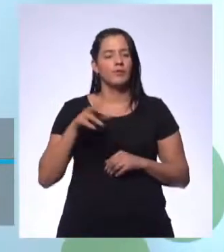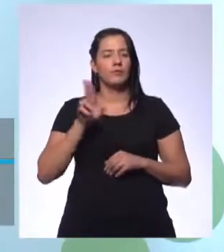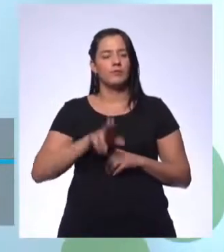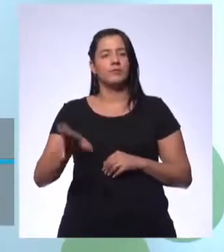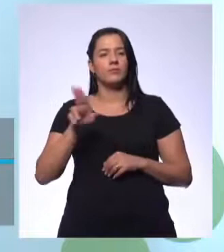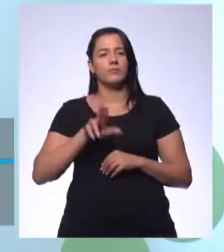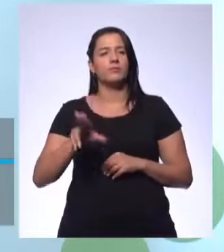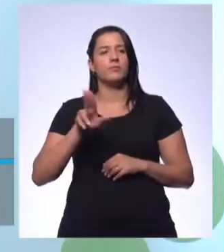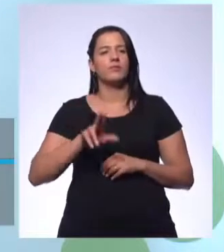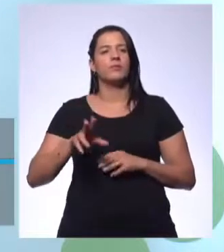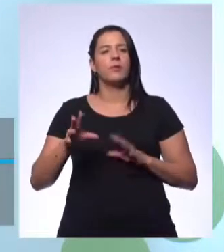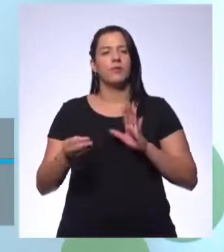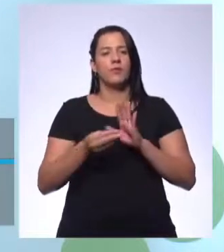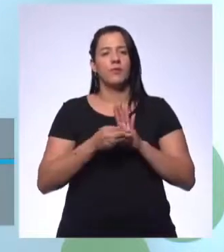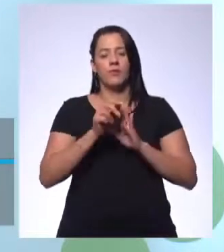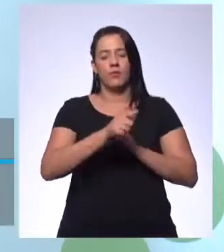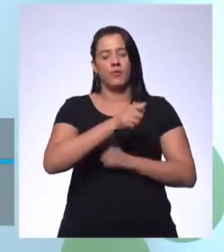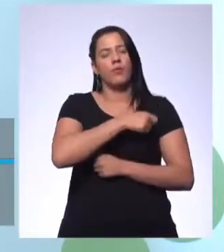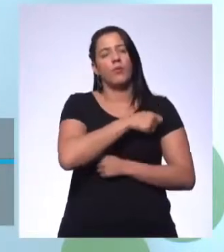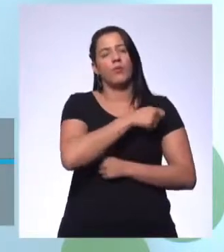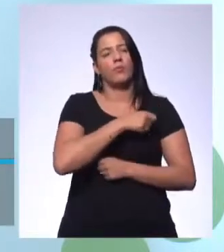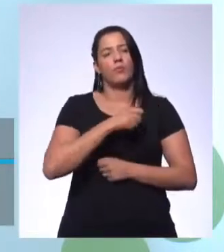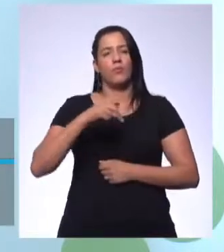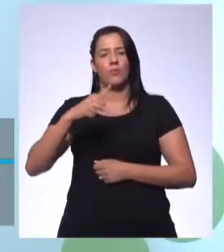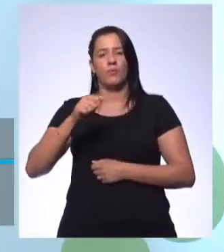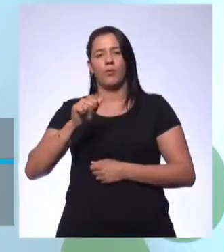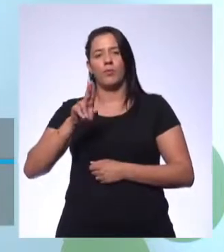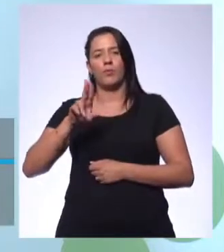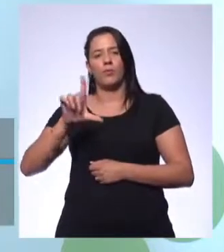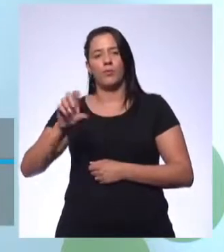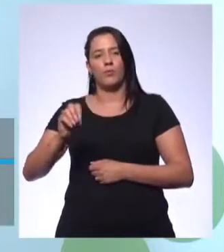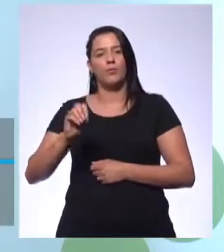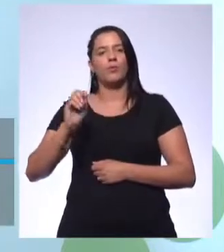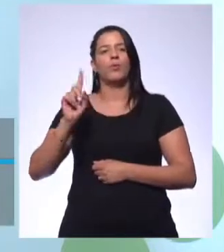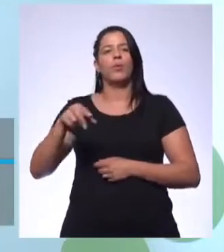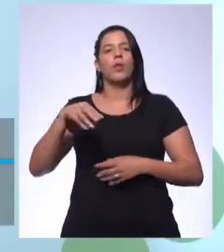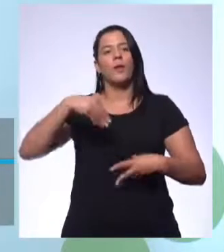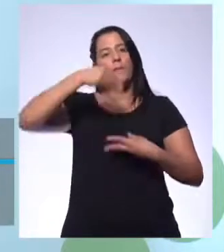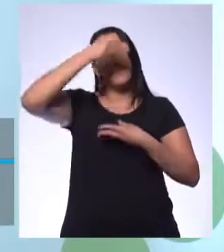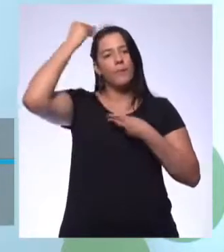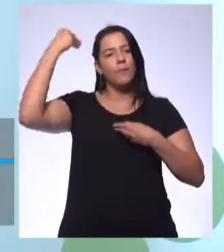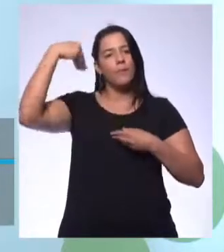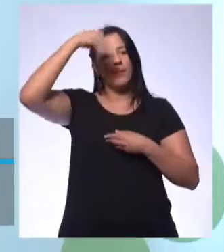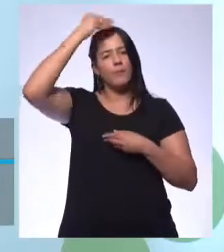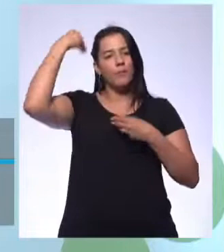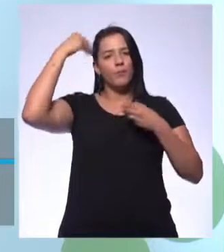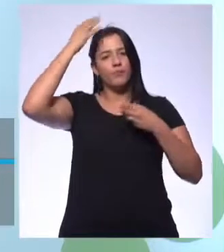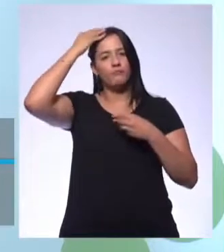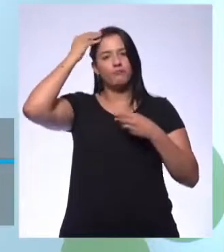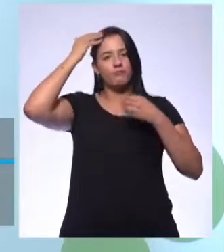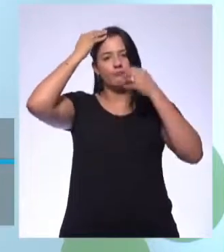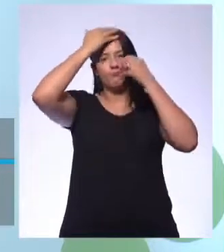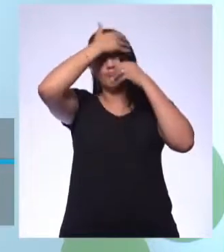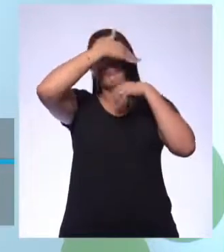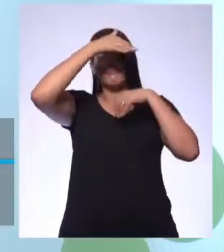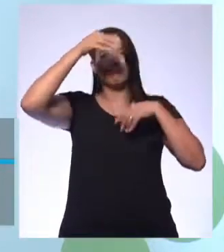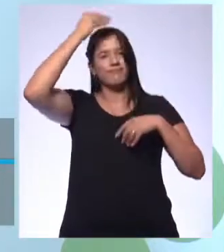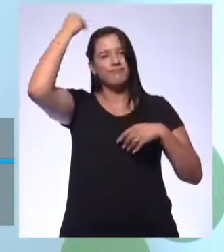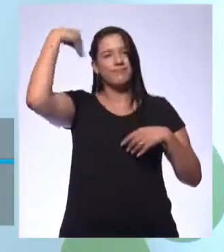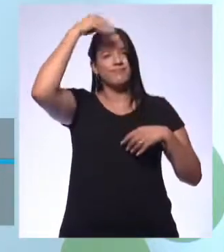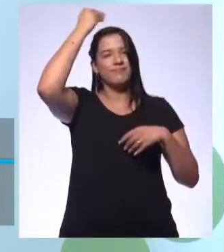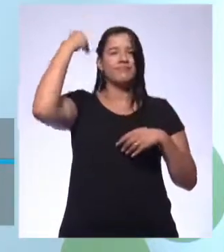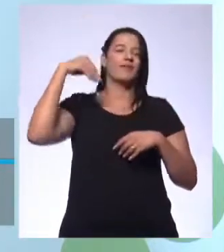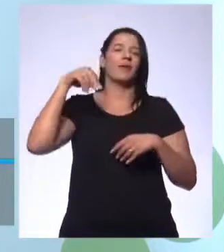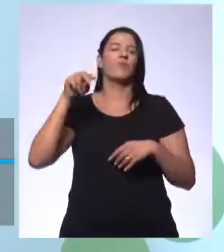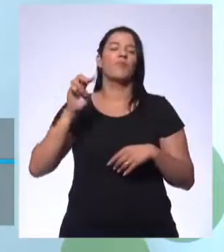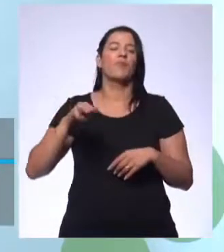o aluno Paulo, ele citando o reboot da Múmia. E um que eu concordo com você, Paulo, o Liga da Justiça,